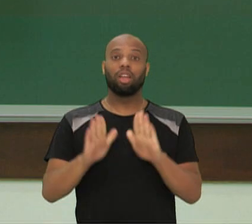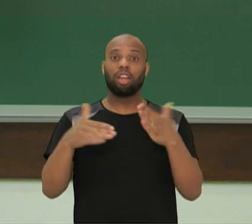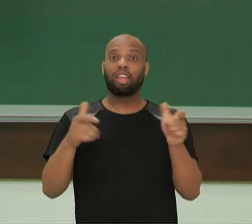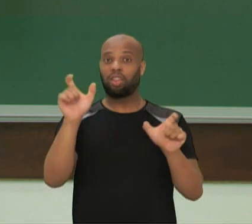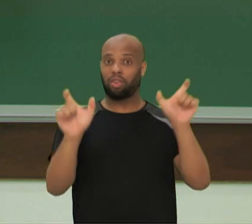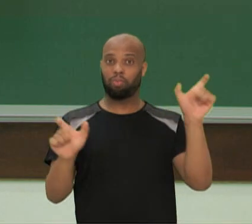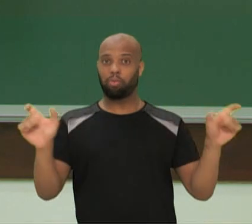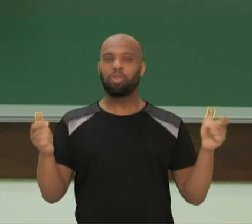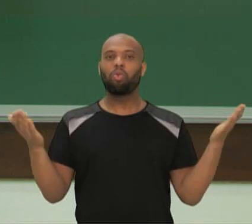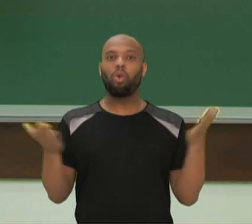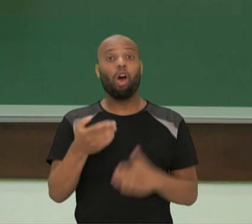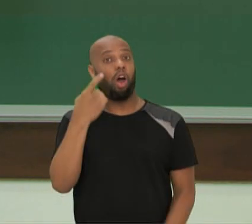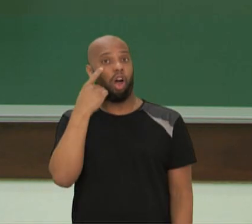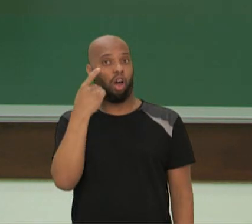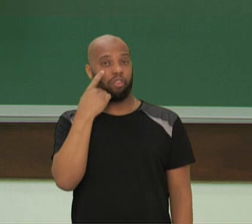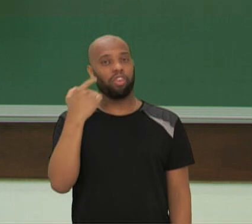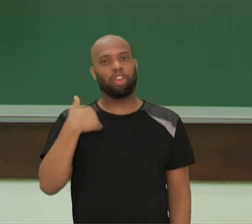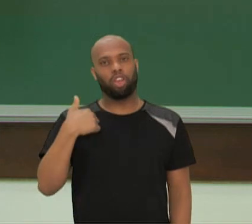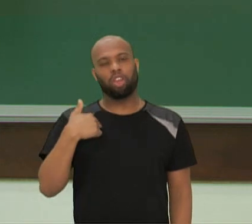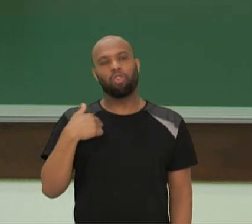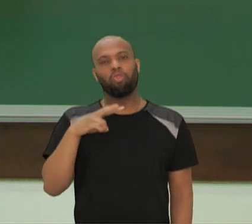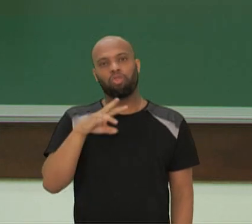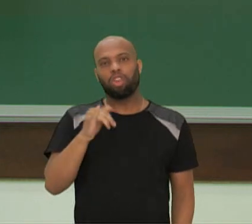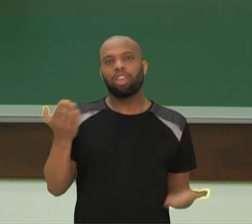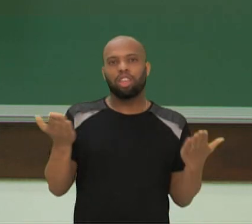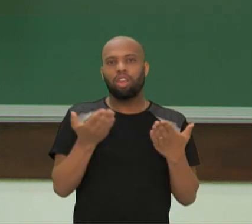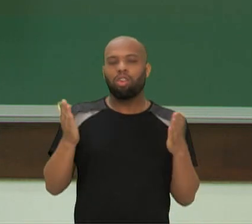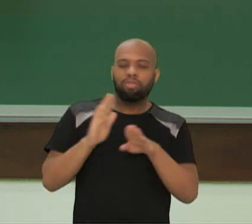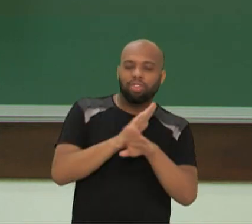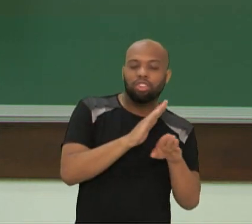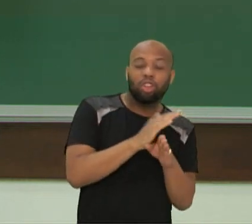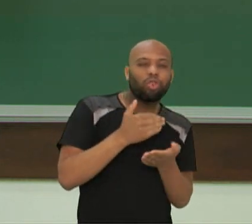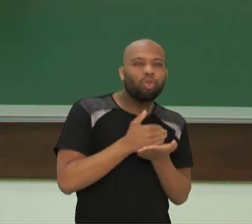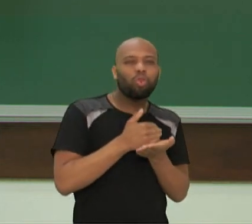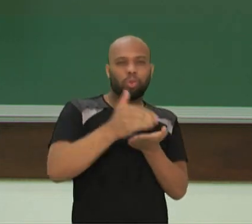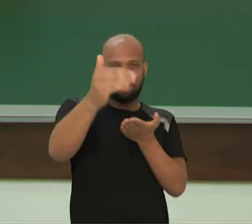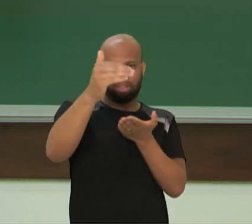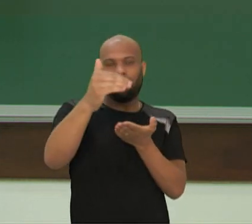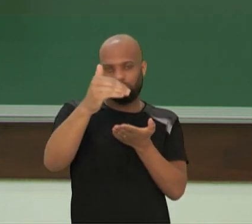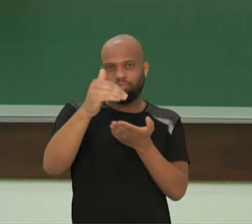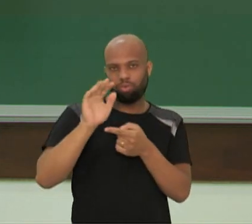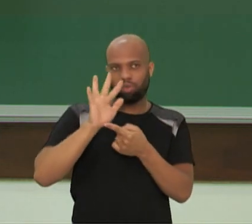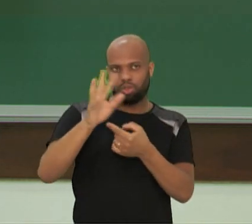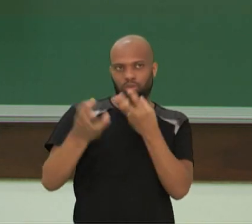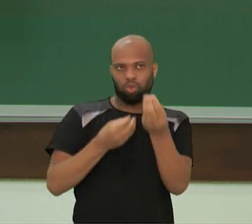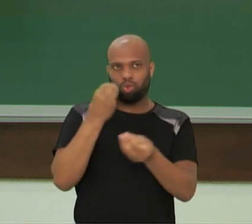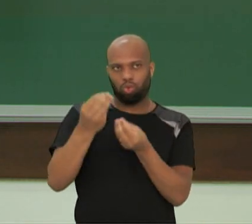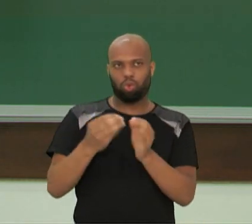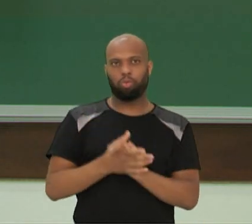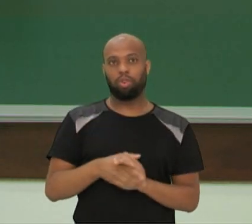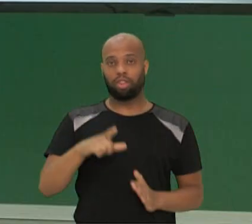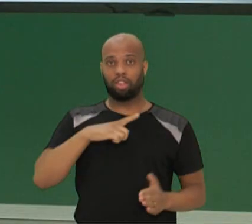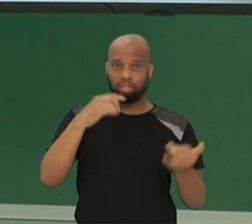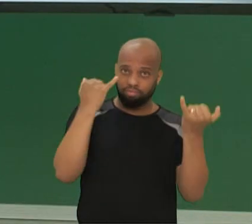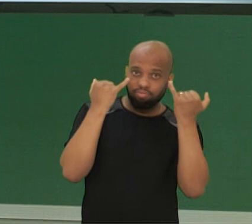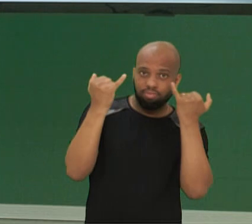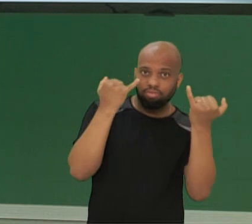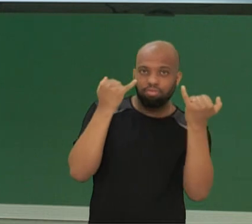Então, turminha, vamos lá. Eu vou agora dar esse pontapé inicial com vocês. A partir dos